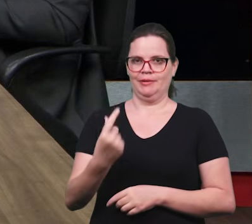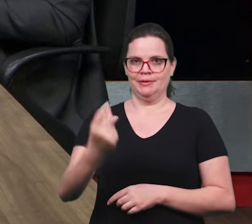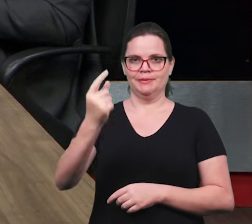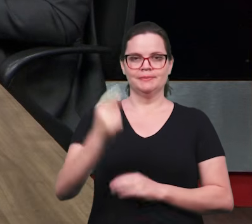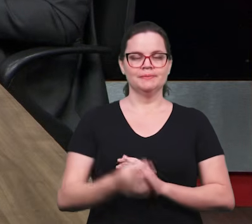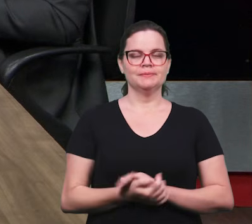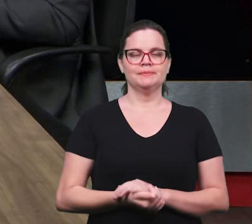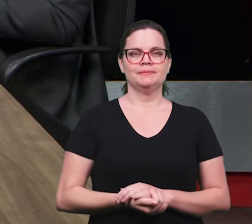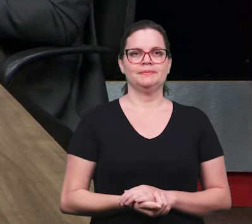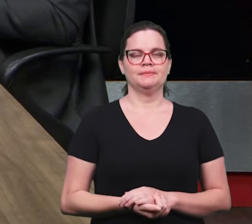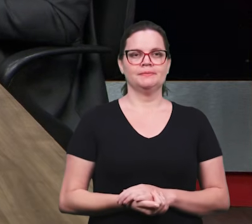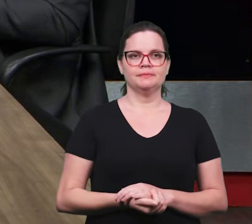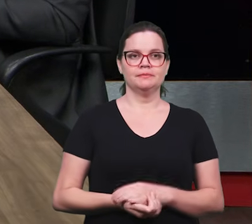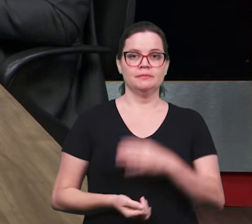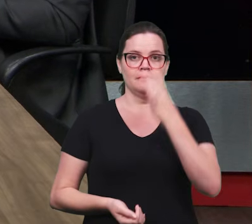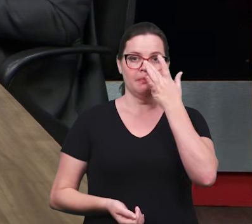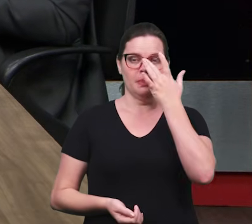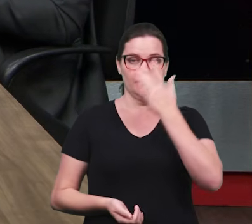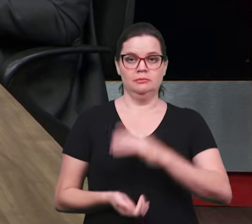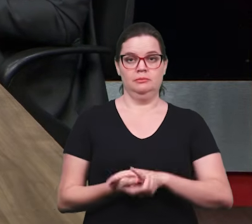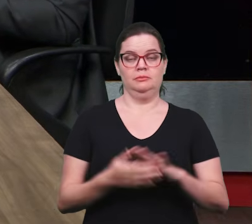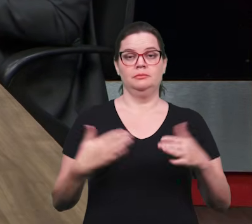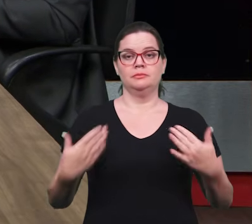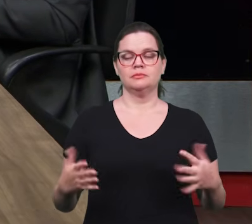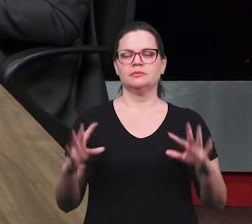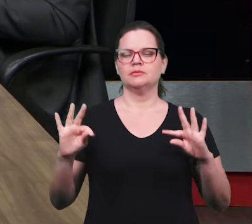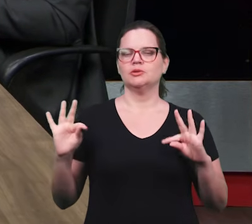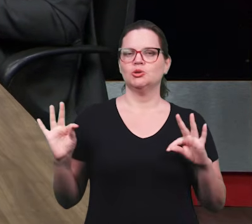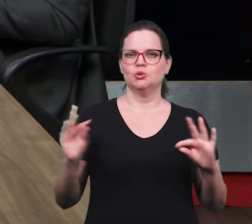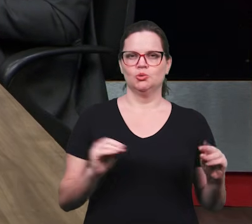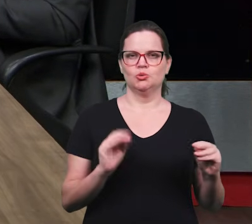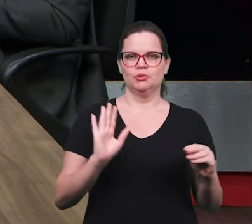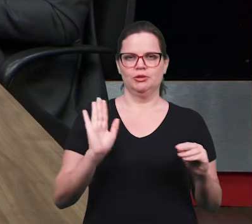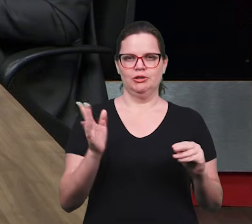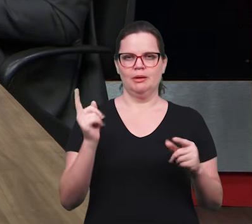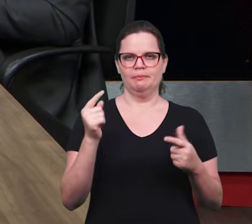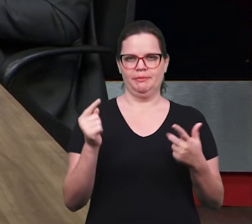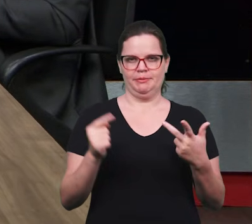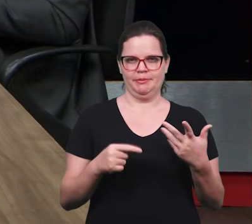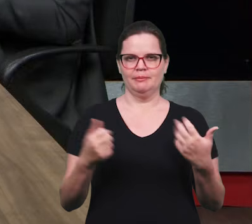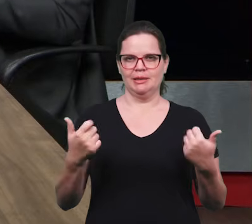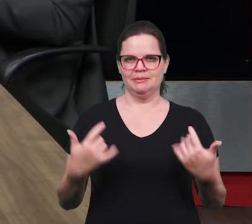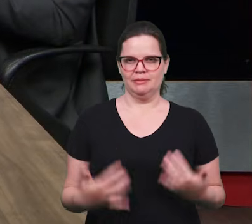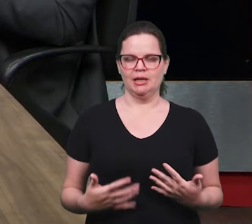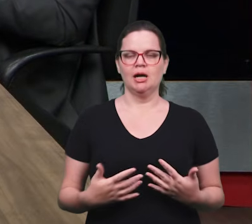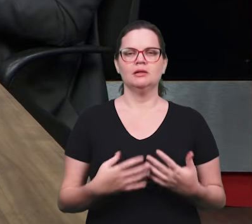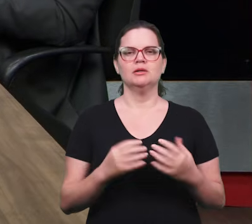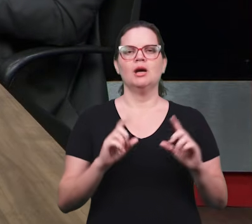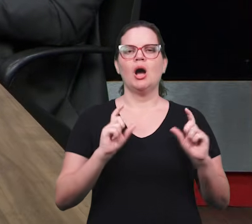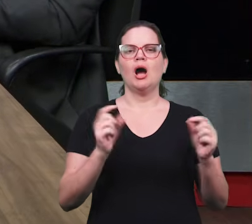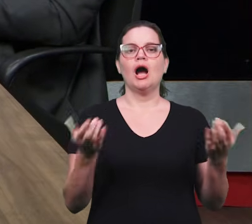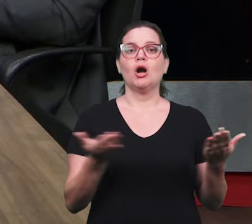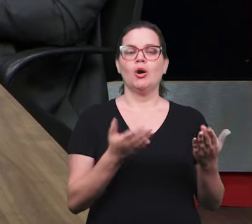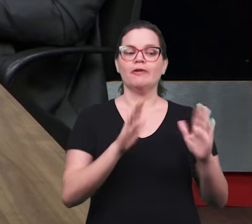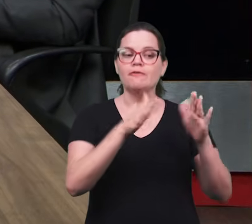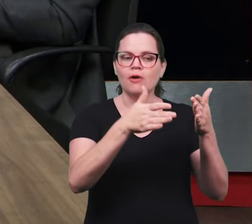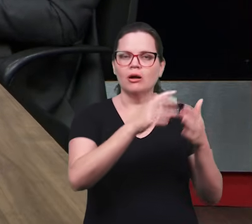coração. E aí, diante de tudo isso, pastor Tiago, o que a gente já pode começar a